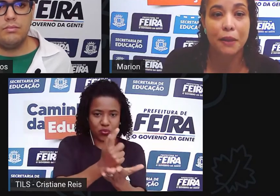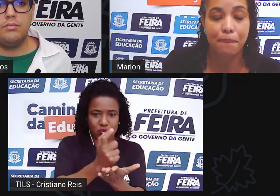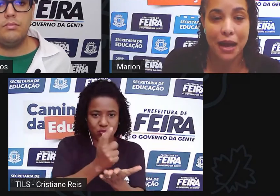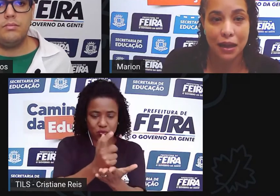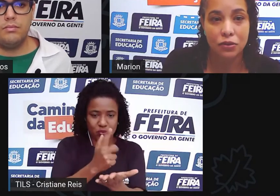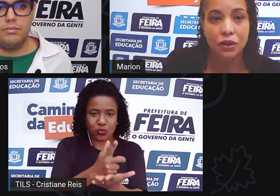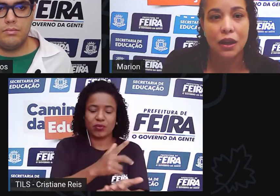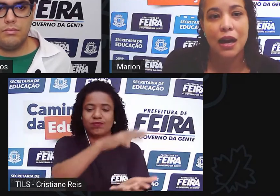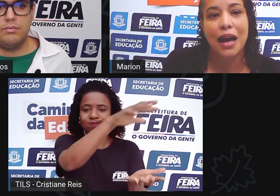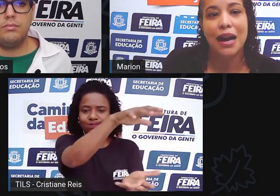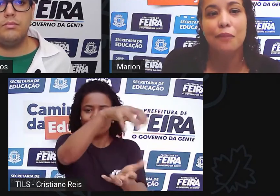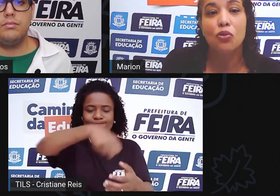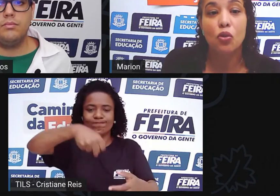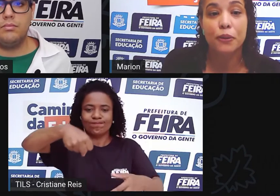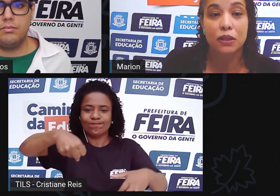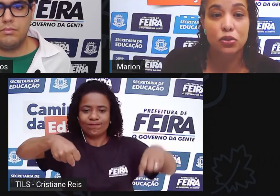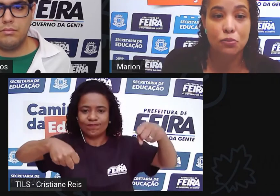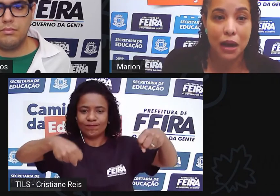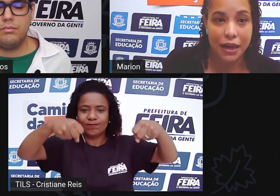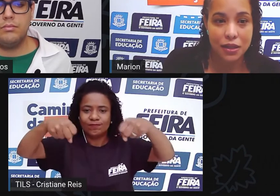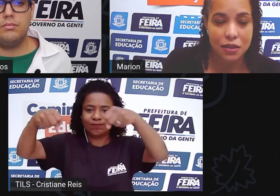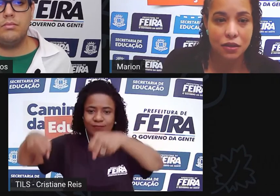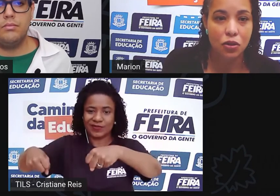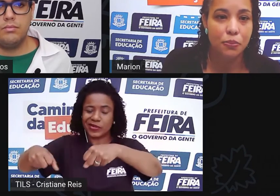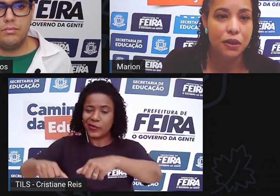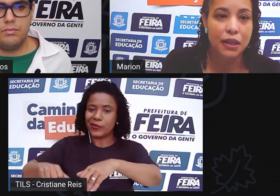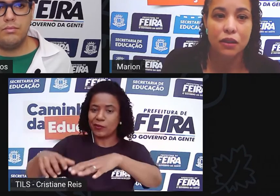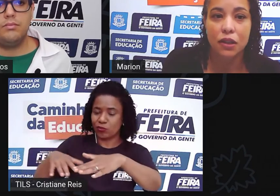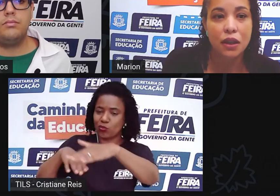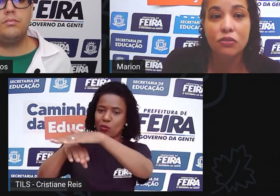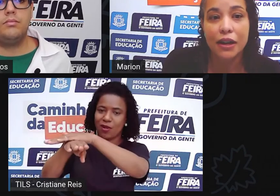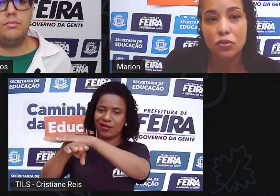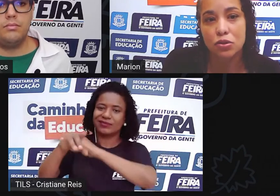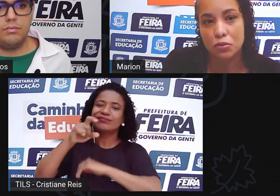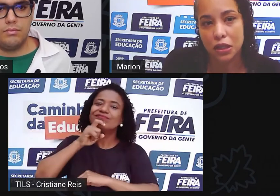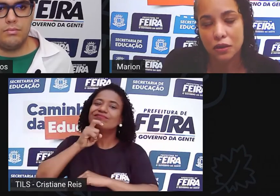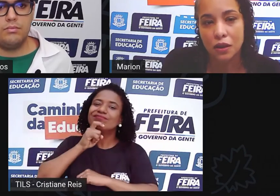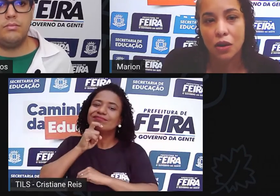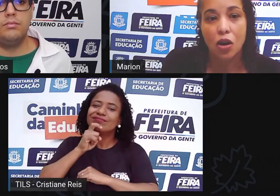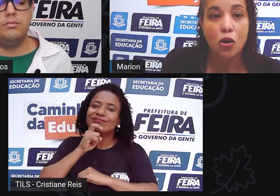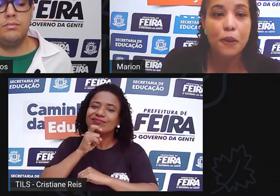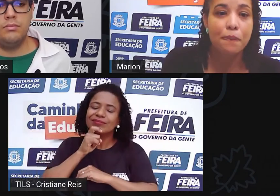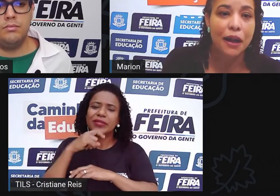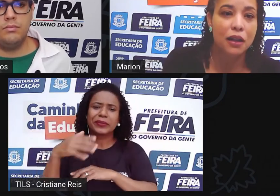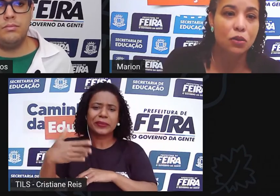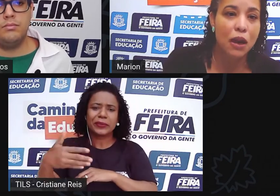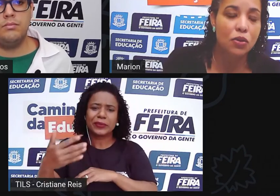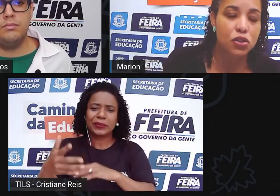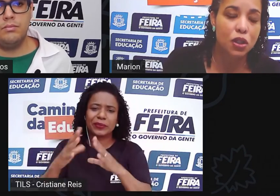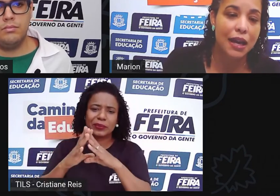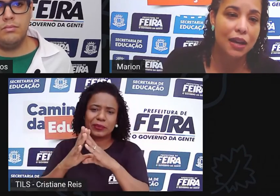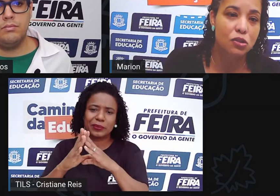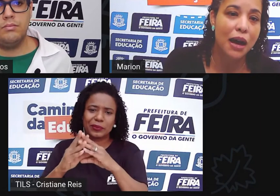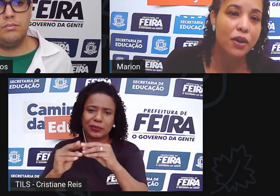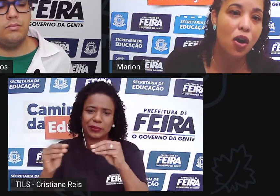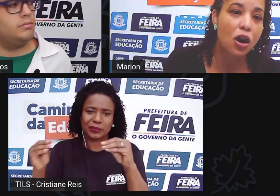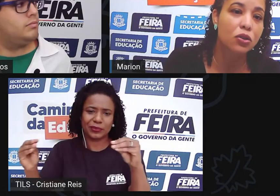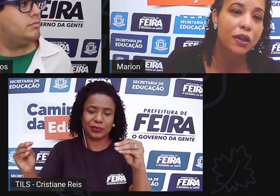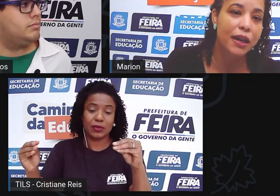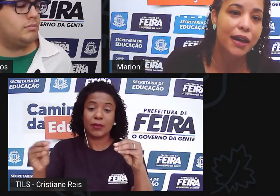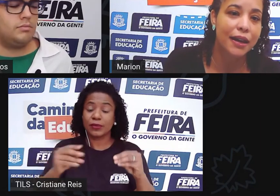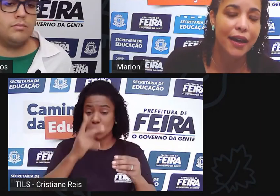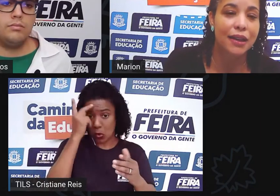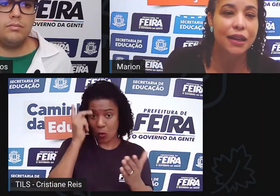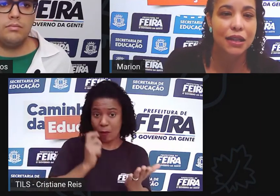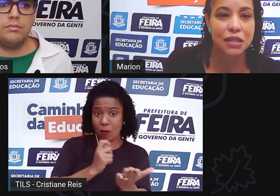e preparo, acabam comprando demais, comprando aquilo que não vai consumir, ou preparando uma quantidade maior do